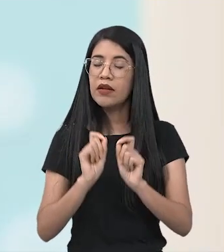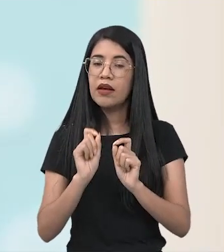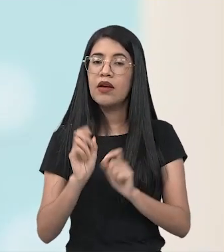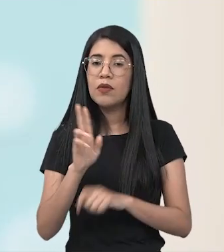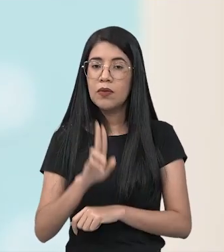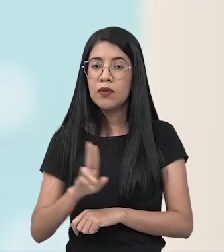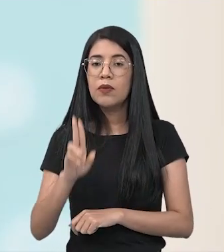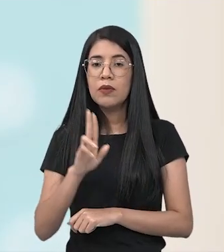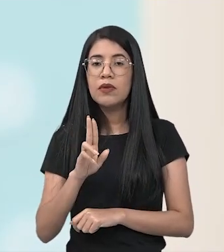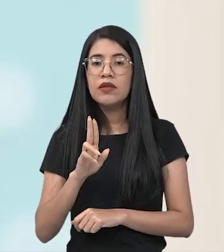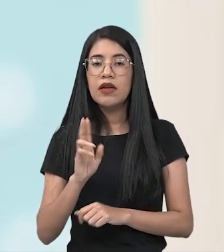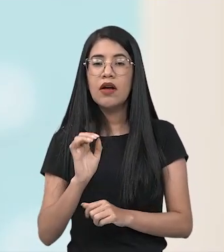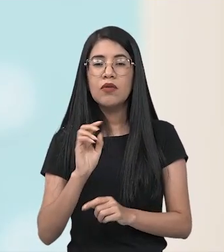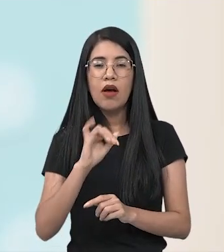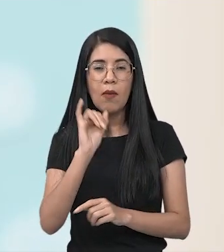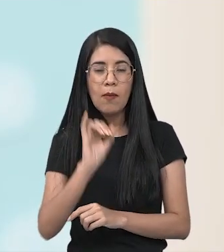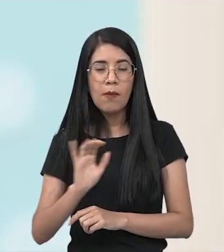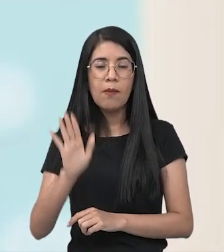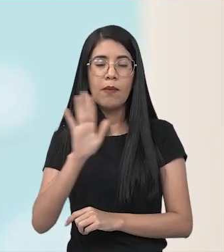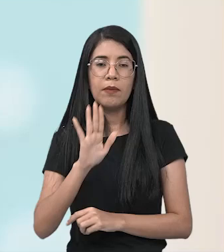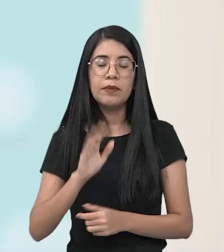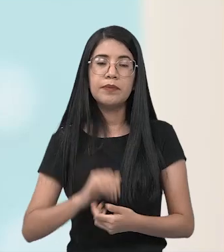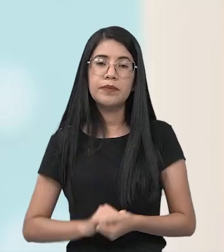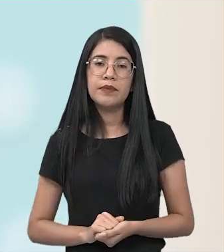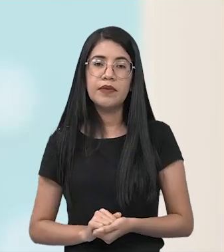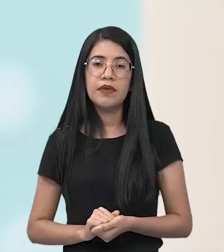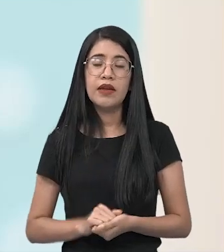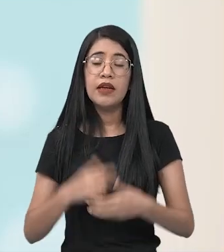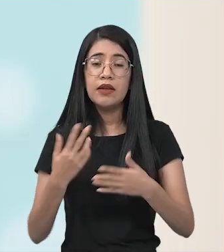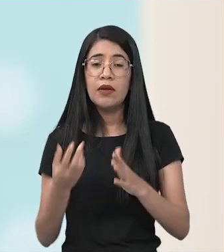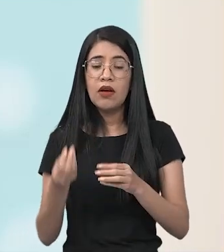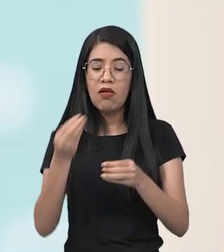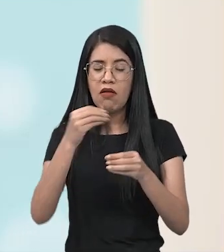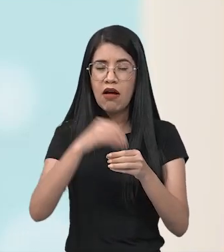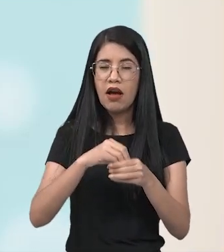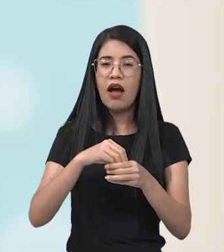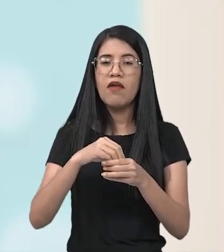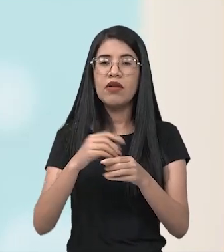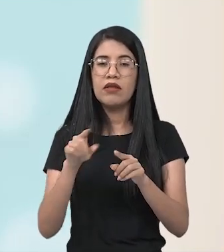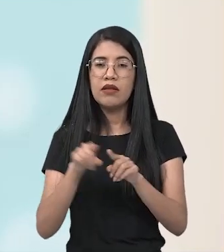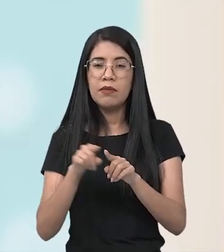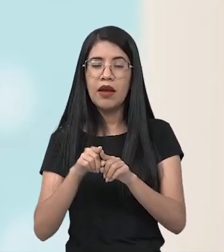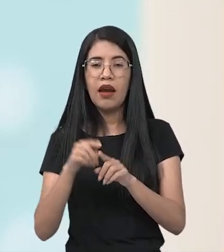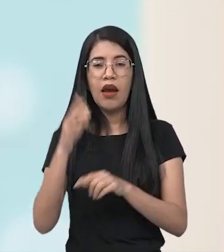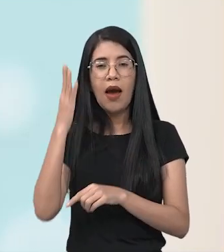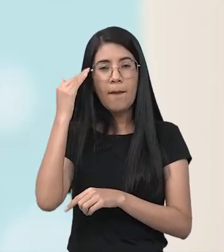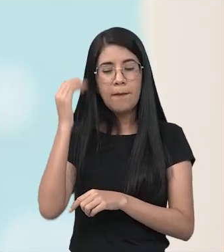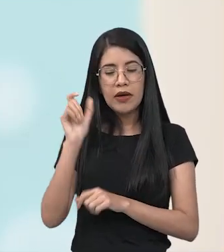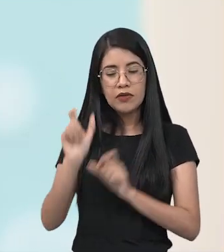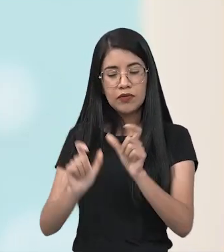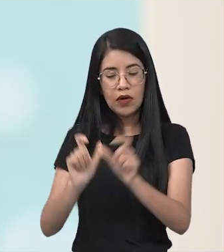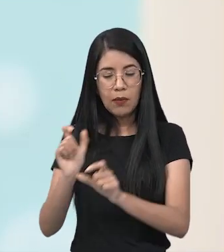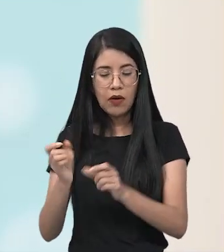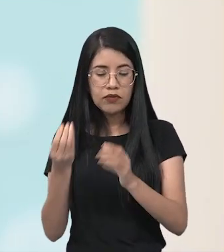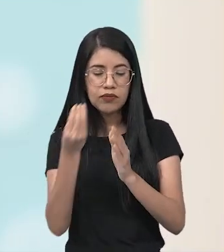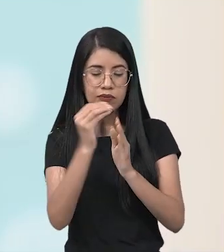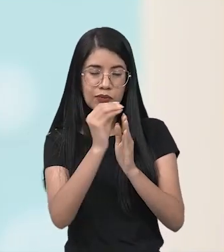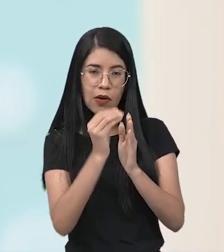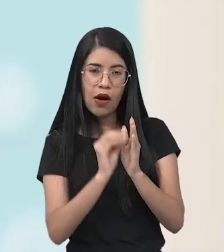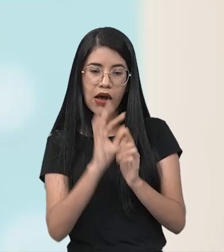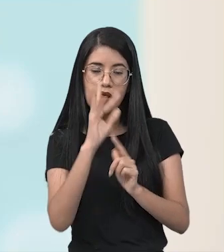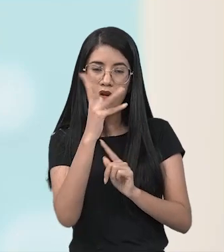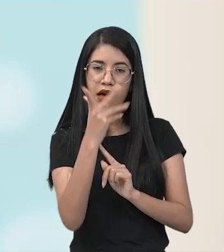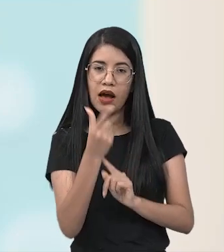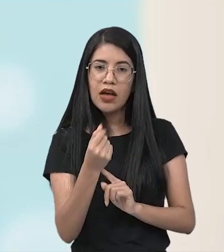né, a imagem dessa obra. Então, ele trazia essas personalidades, ele trazia esses elementos justamente